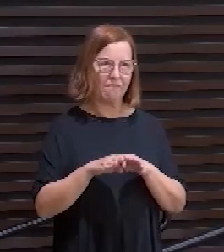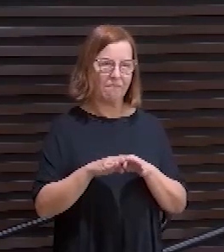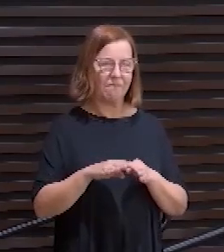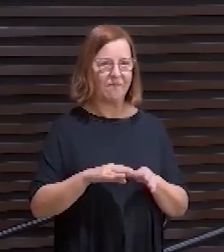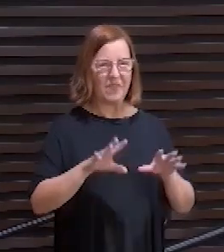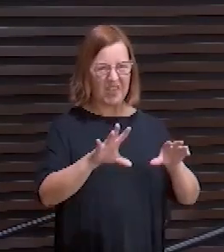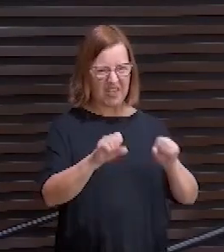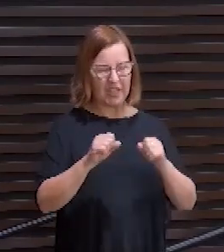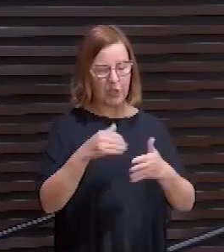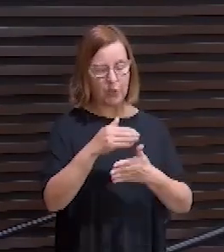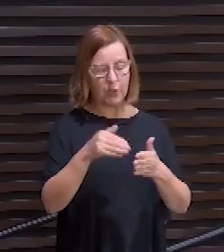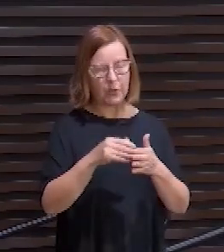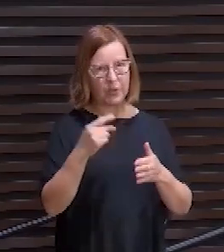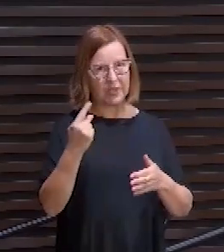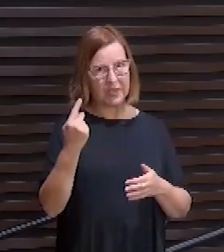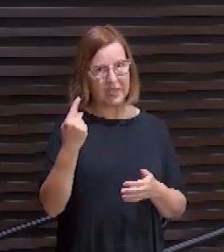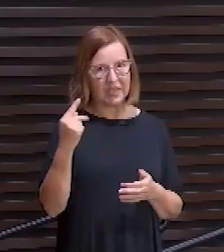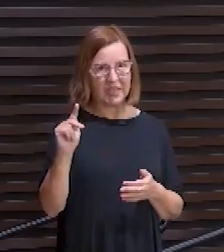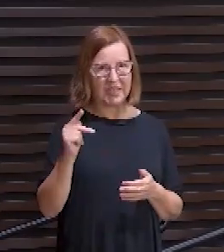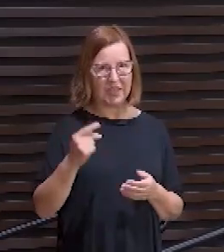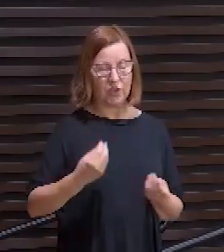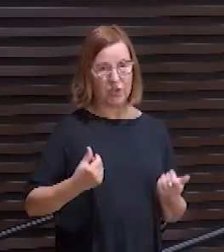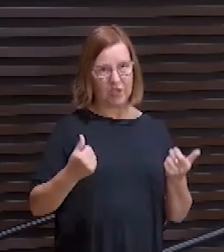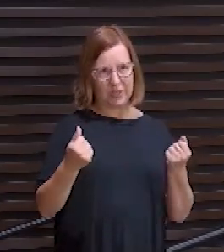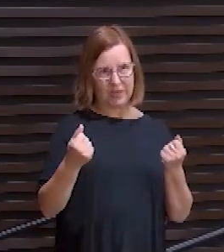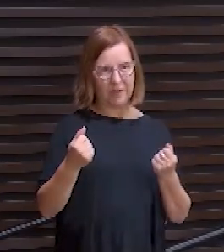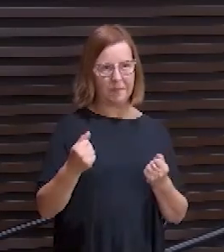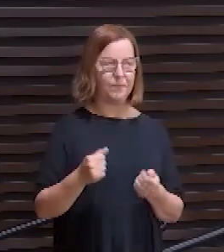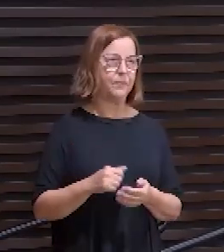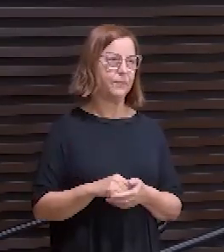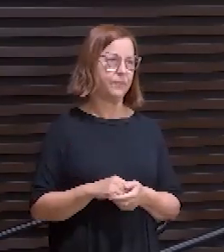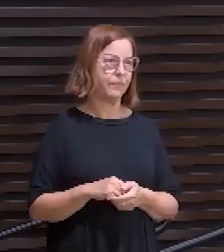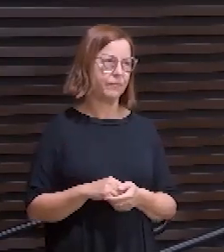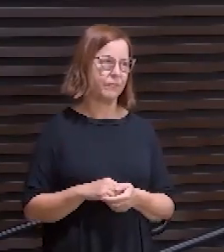Sua conta está desligada. Então, assim, são apenas aqui